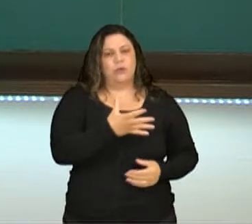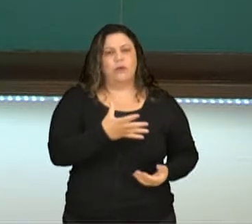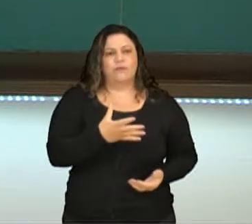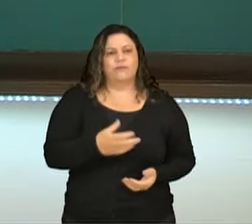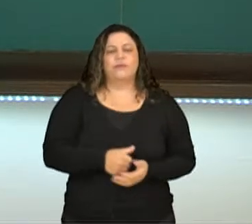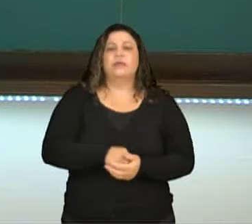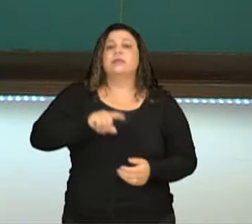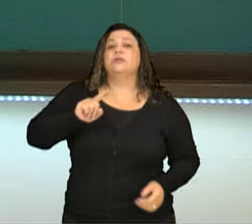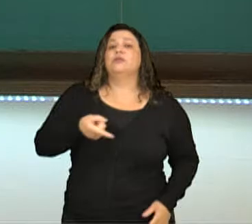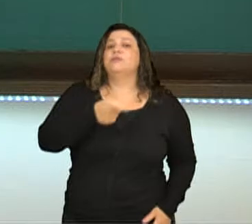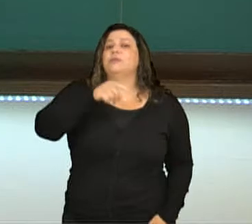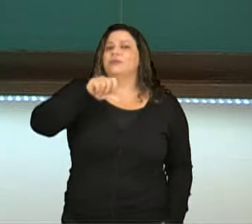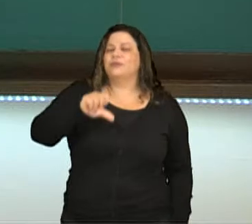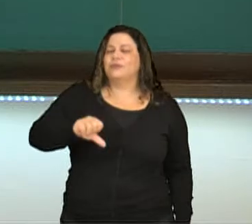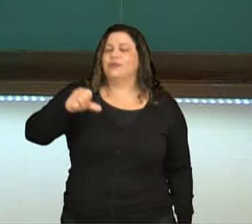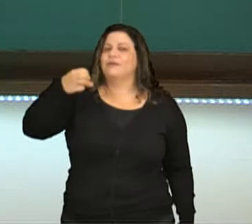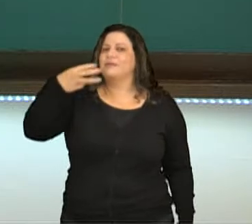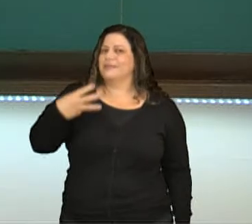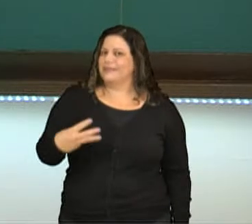de